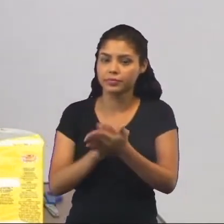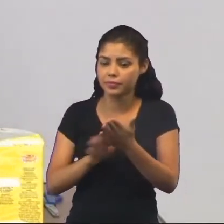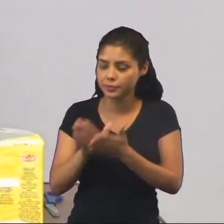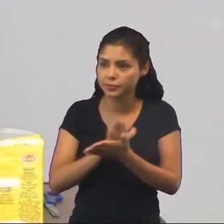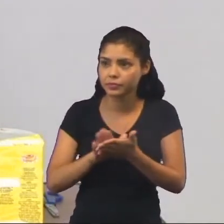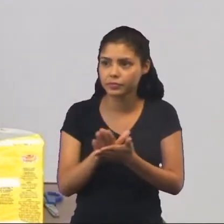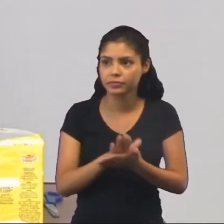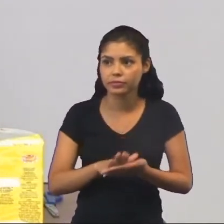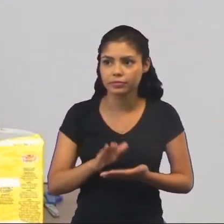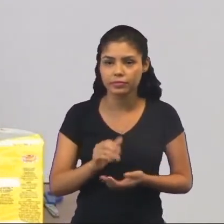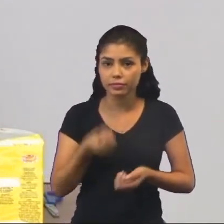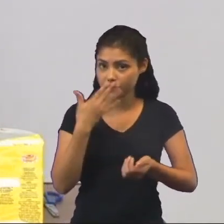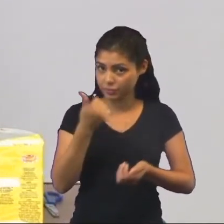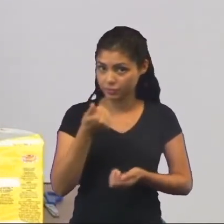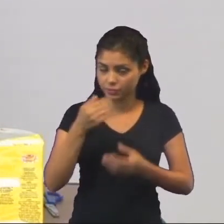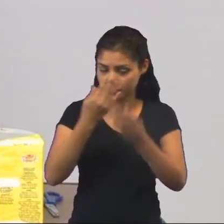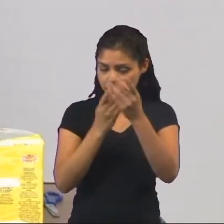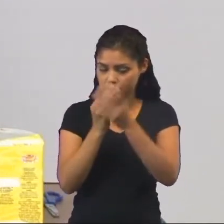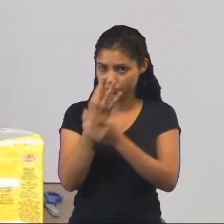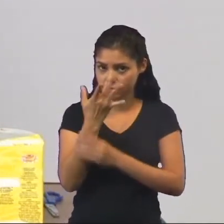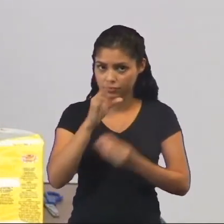eu vou colocar aqui a luva, tá?